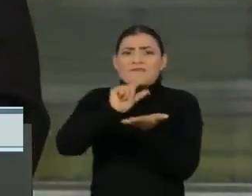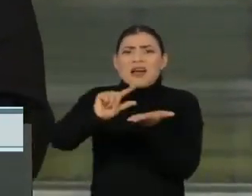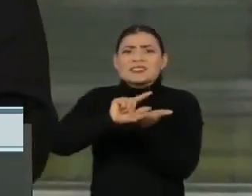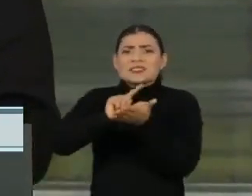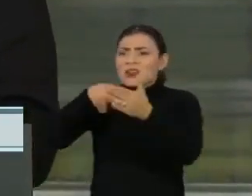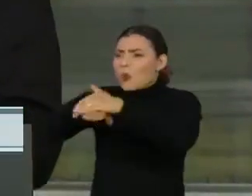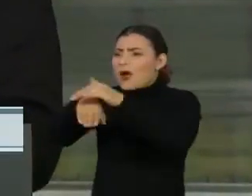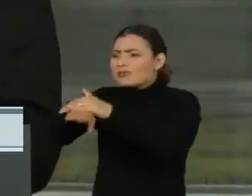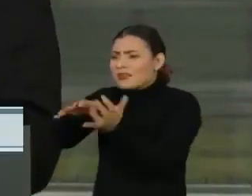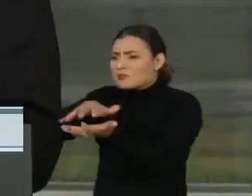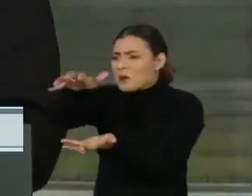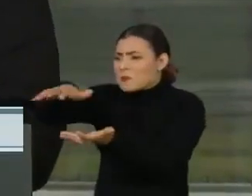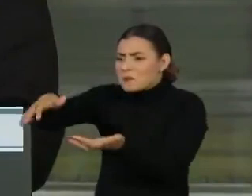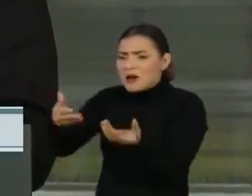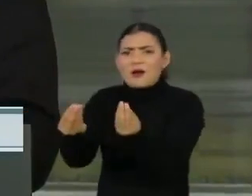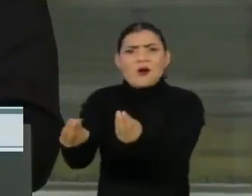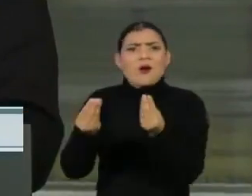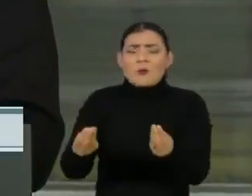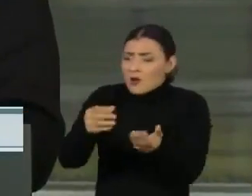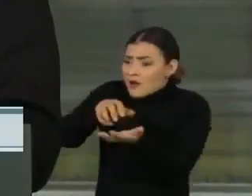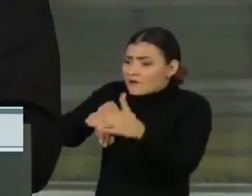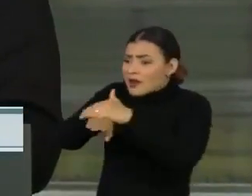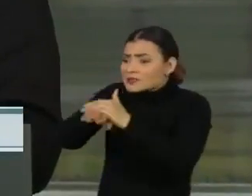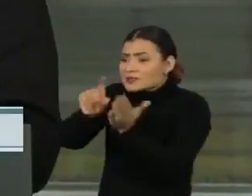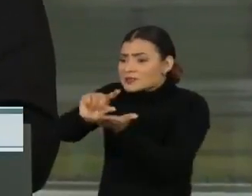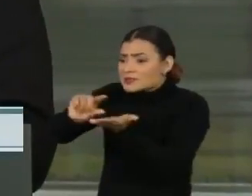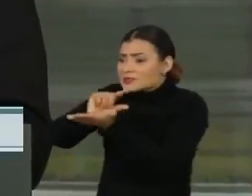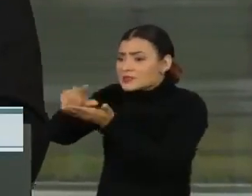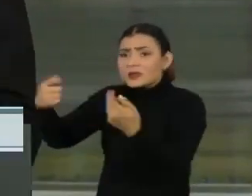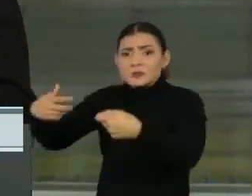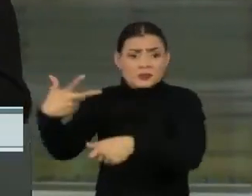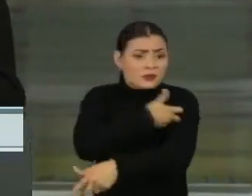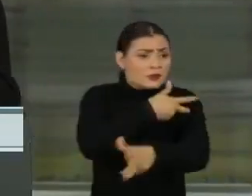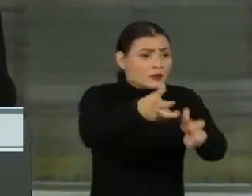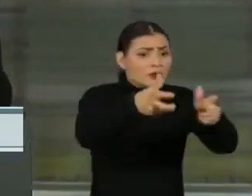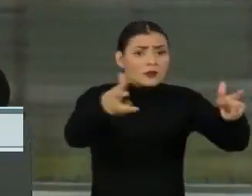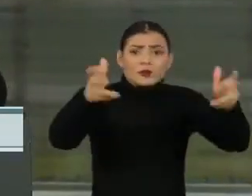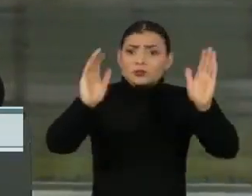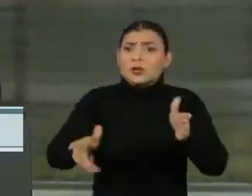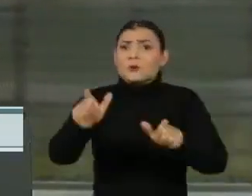prateleira quando essas vacinas deveriam estar já no braço dos brasileiros.